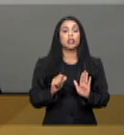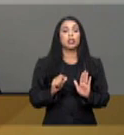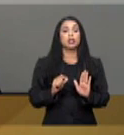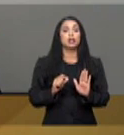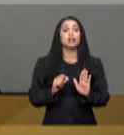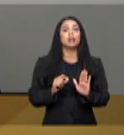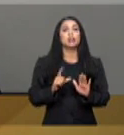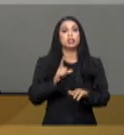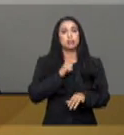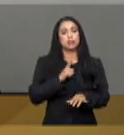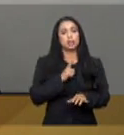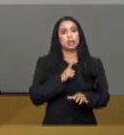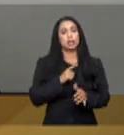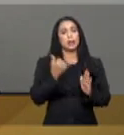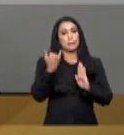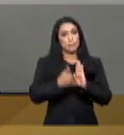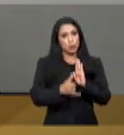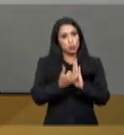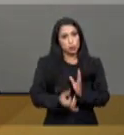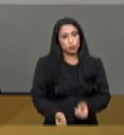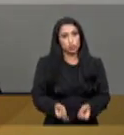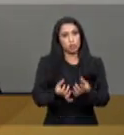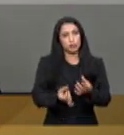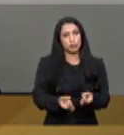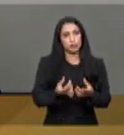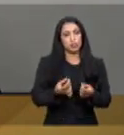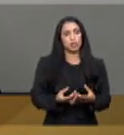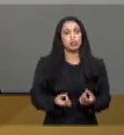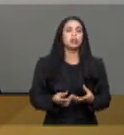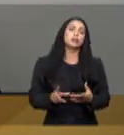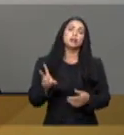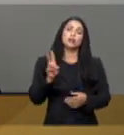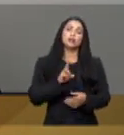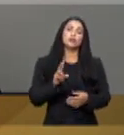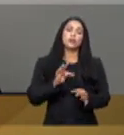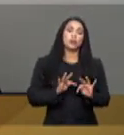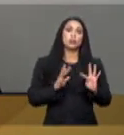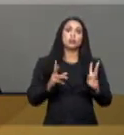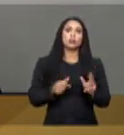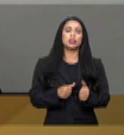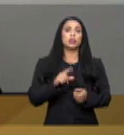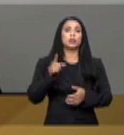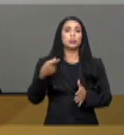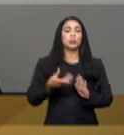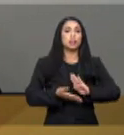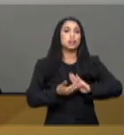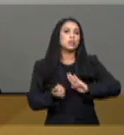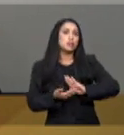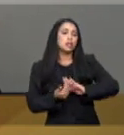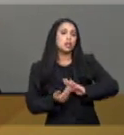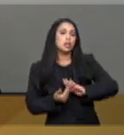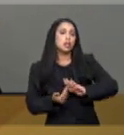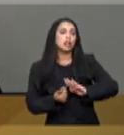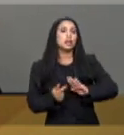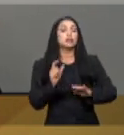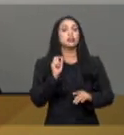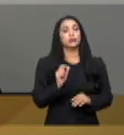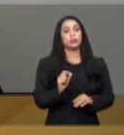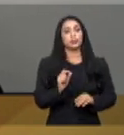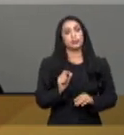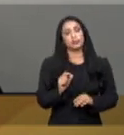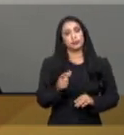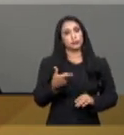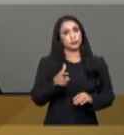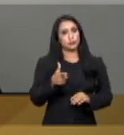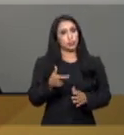inclui os impostos sobre vendas, não o contrário, porque a receita líquida seria apurada a partir da subtração daquela, e que